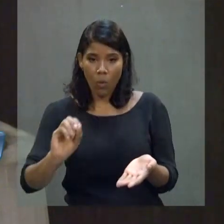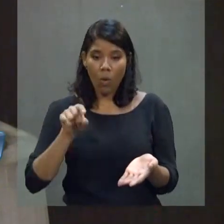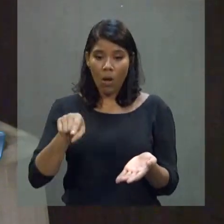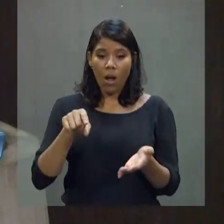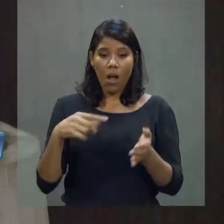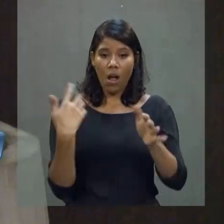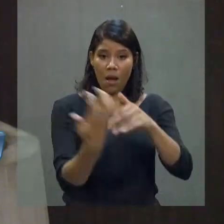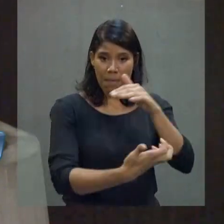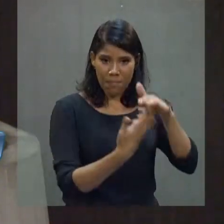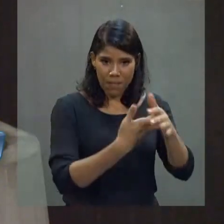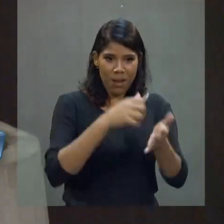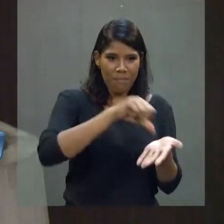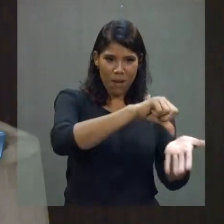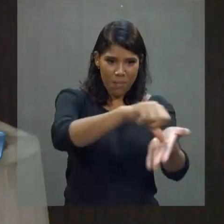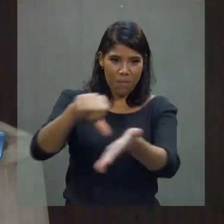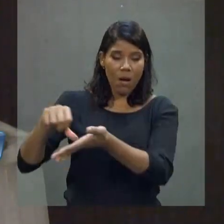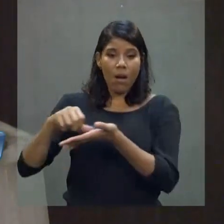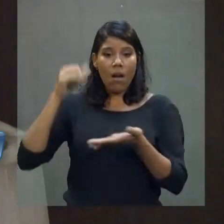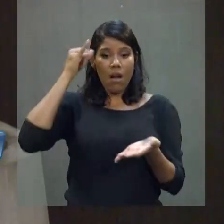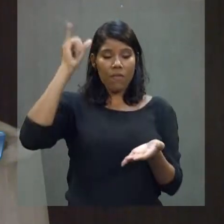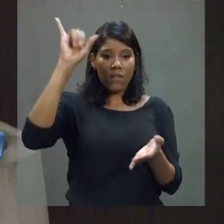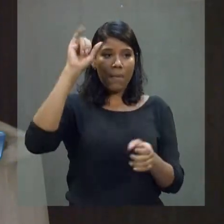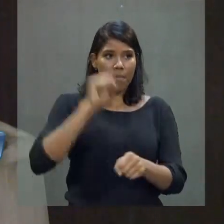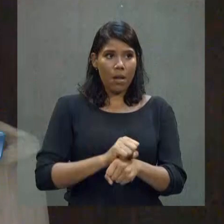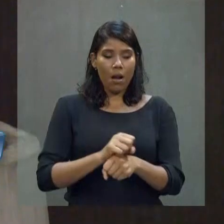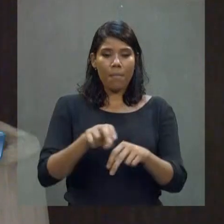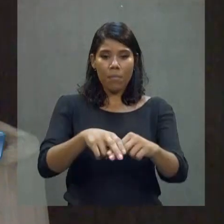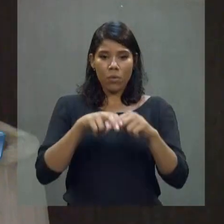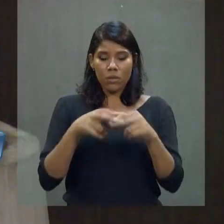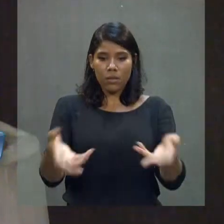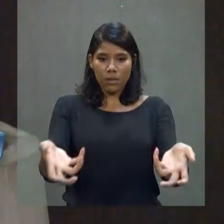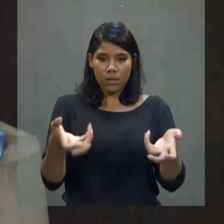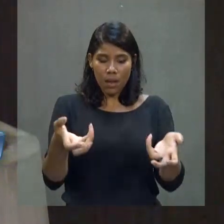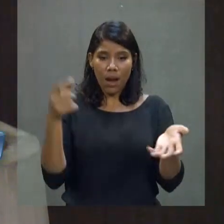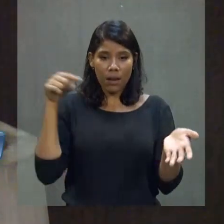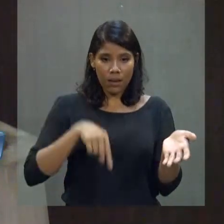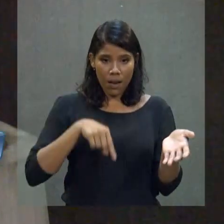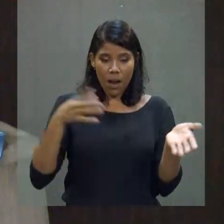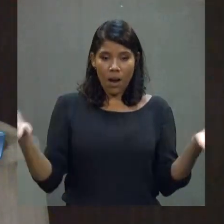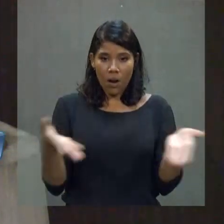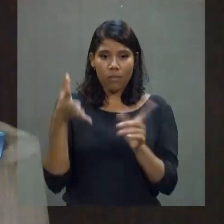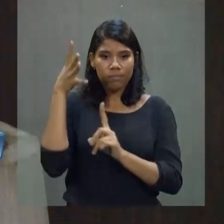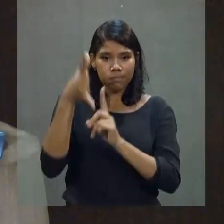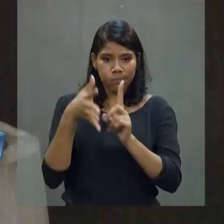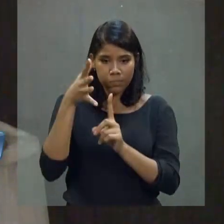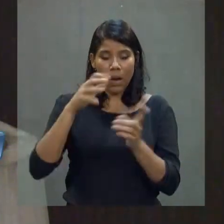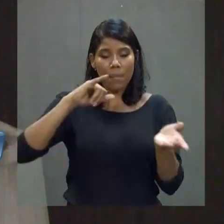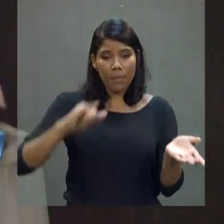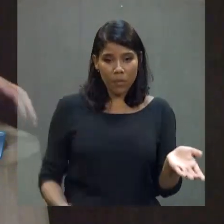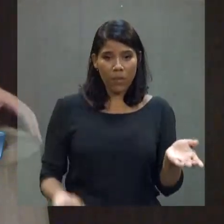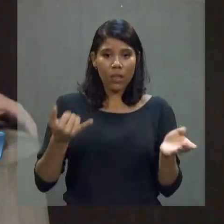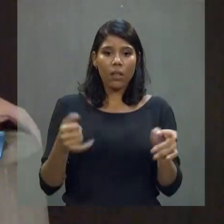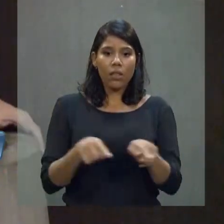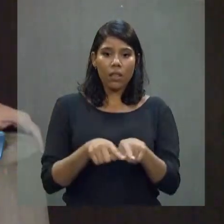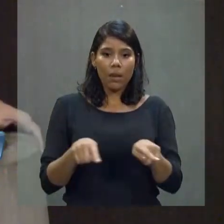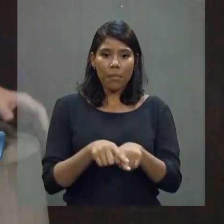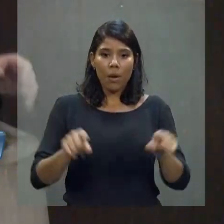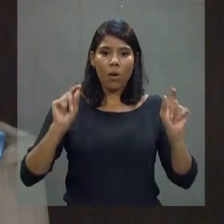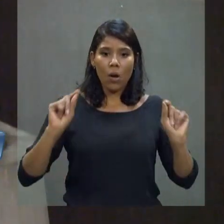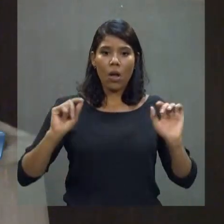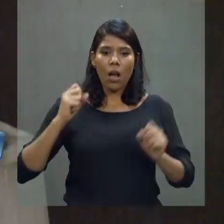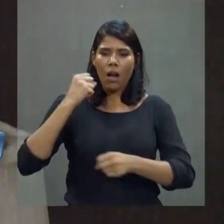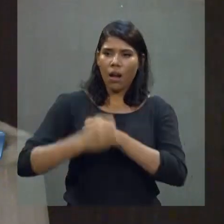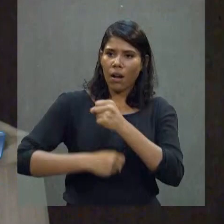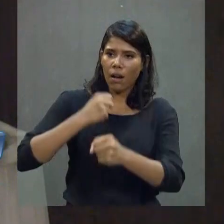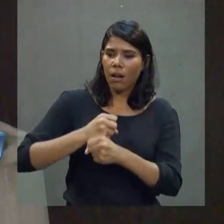elas não sejam paralisadas. Portanto, eu queria aqui, tendo em vista, inclusive, todos os